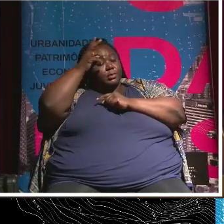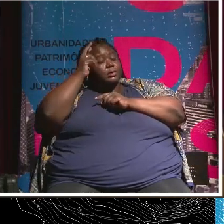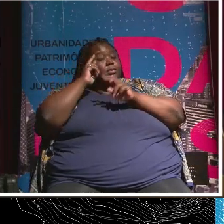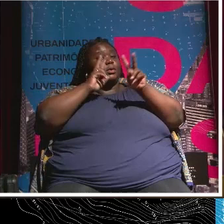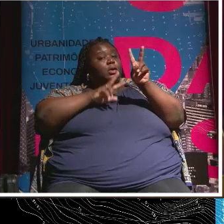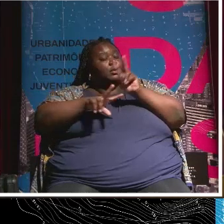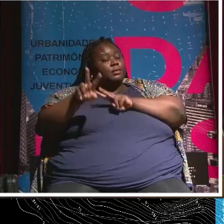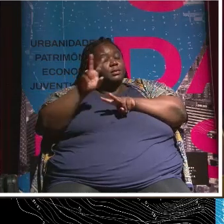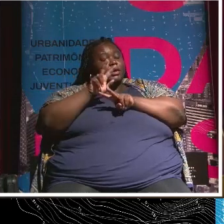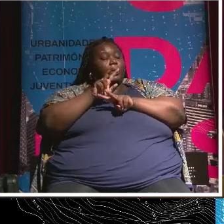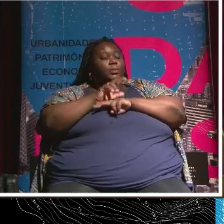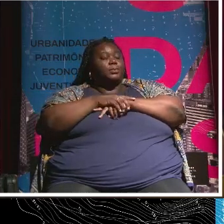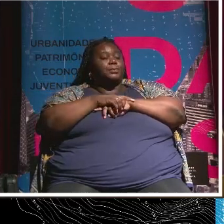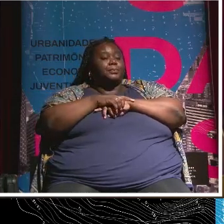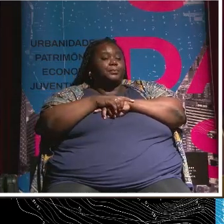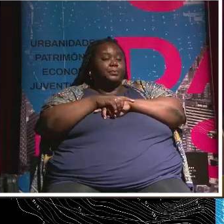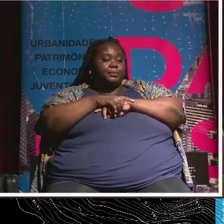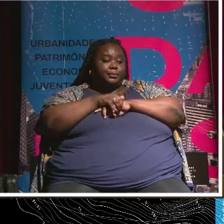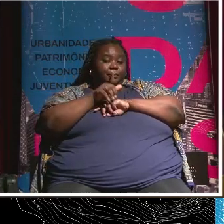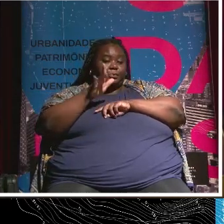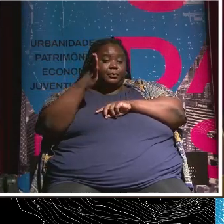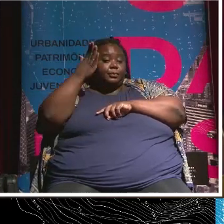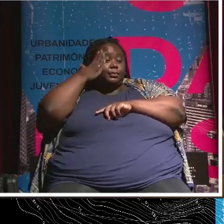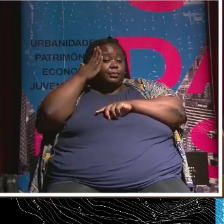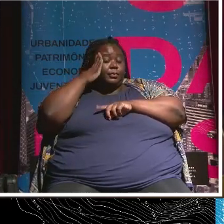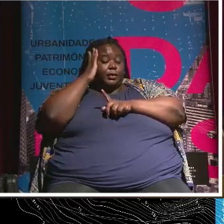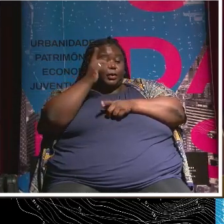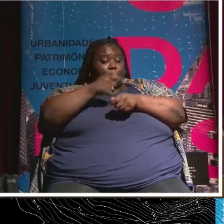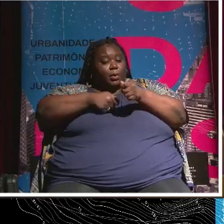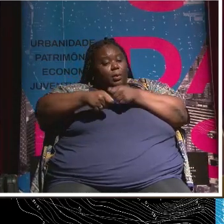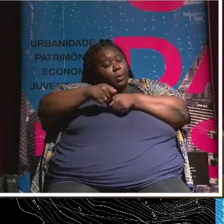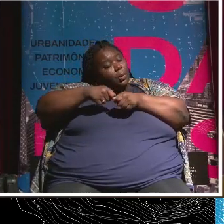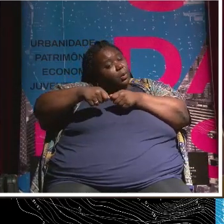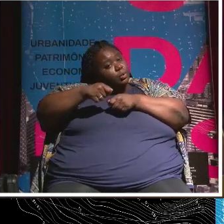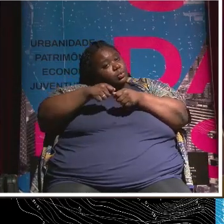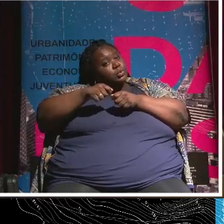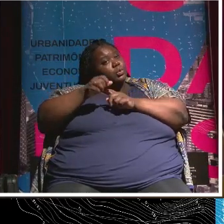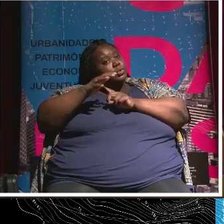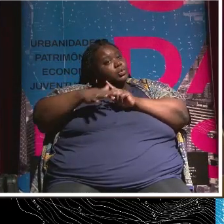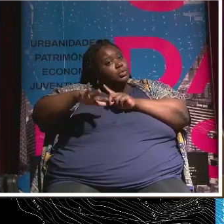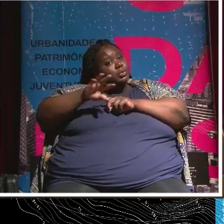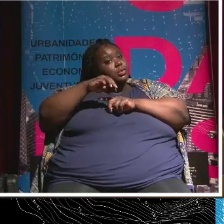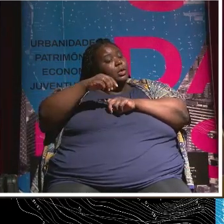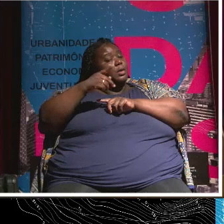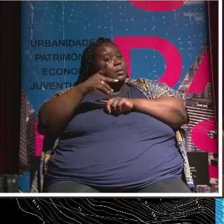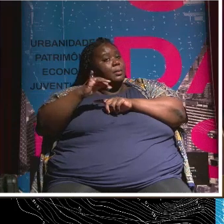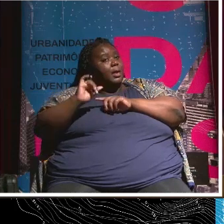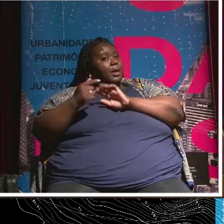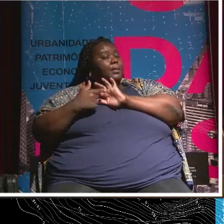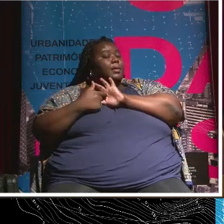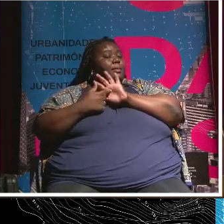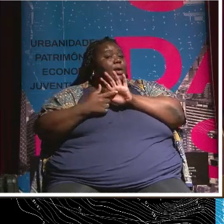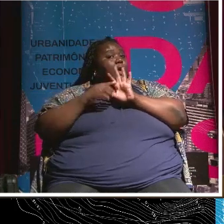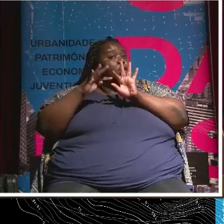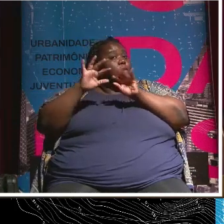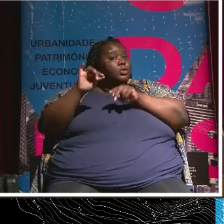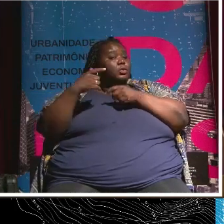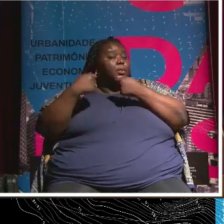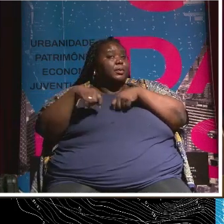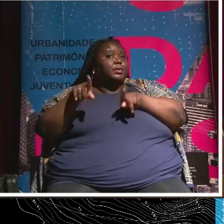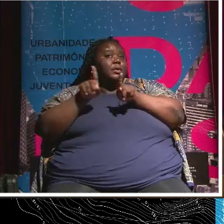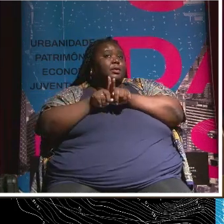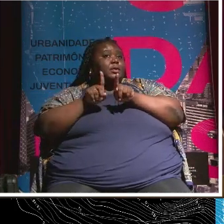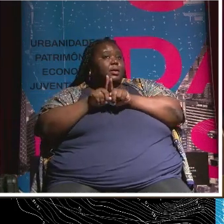vista que ele compreenda o controle social, mapas, indicadores, tudo isso tem que passar também